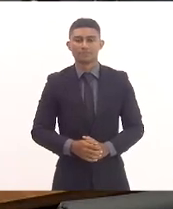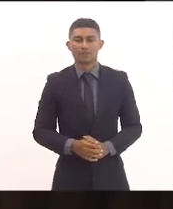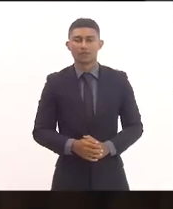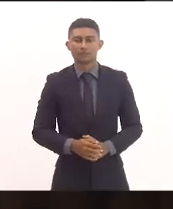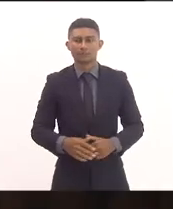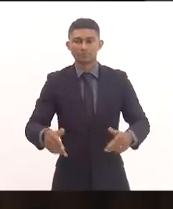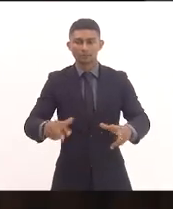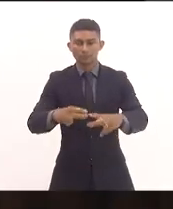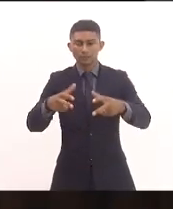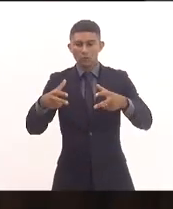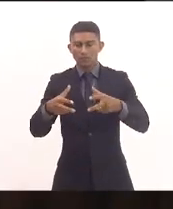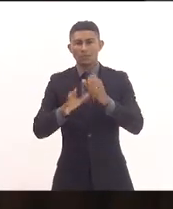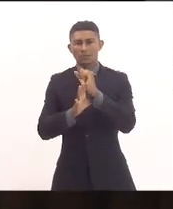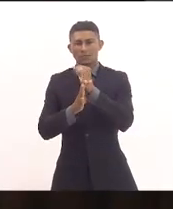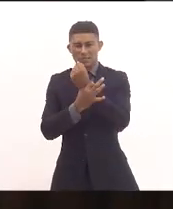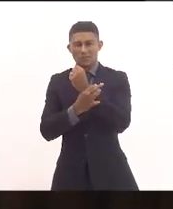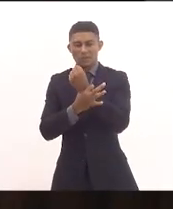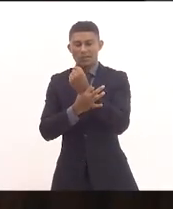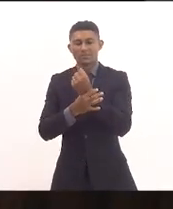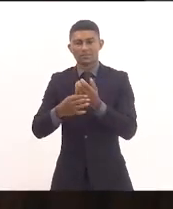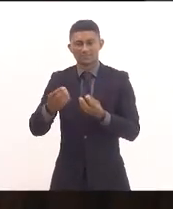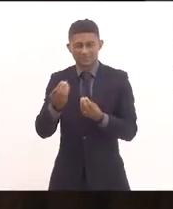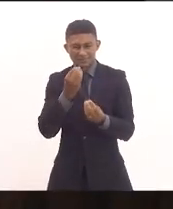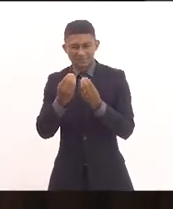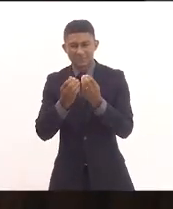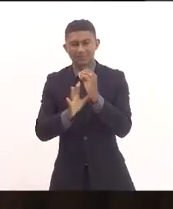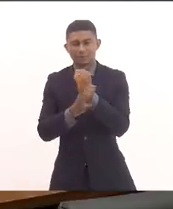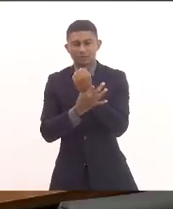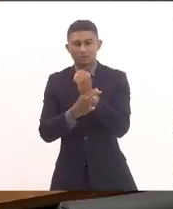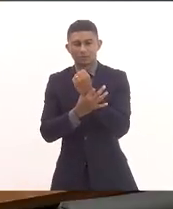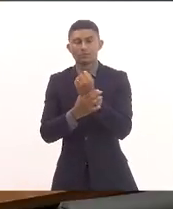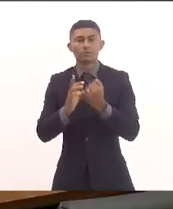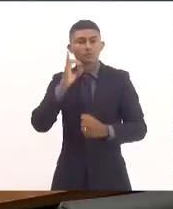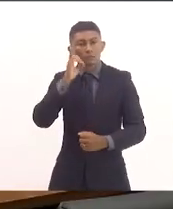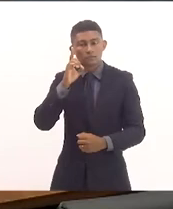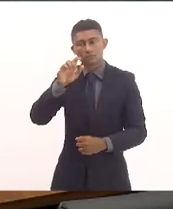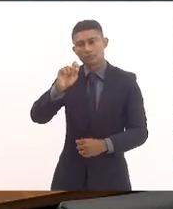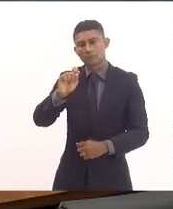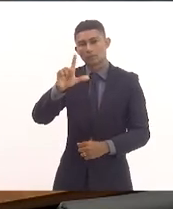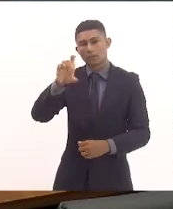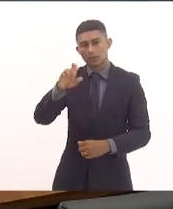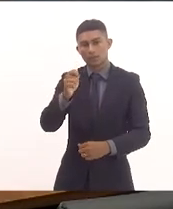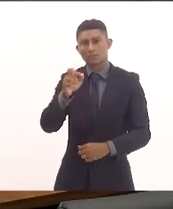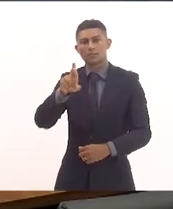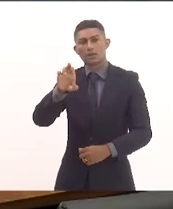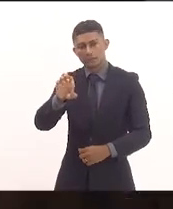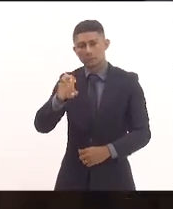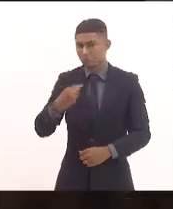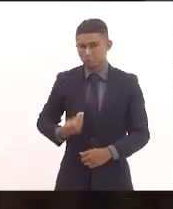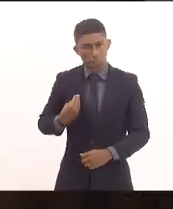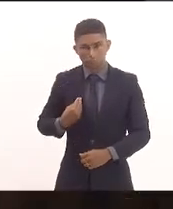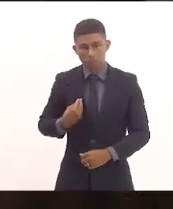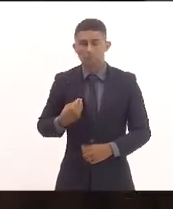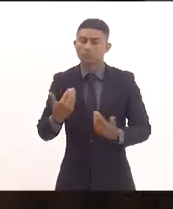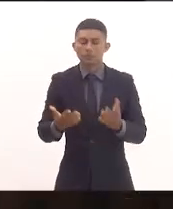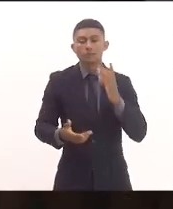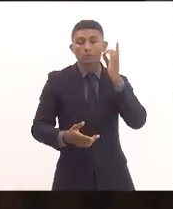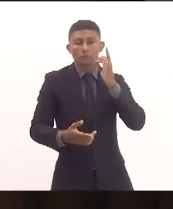Pela Comissão de Segurança Alimentar, deputado Alexandre Knoploch. Deputado Alexandre Knoploch. Deputada